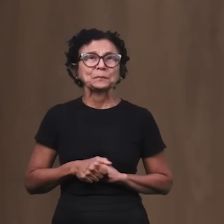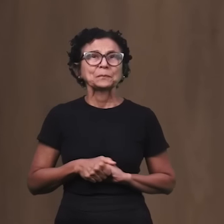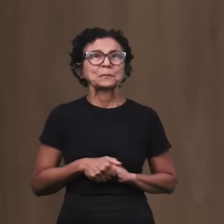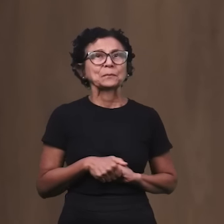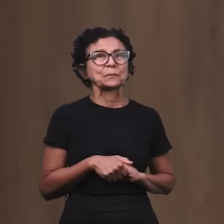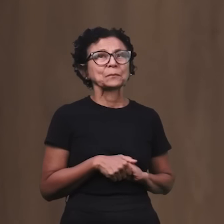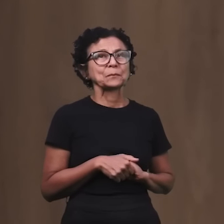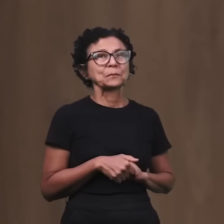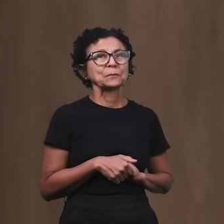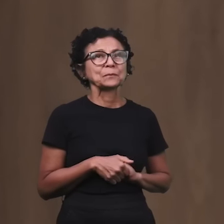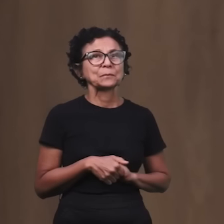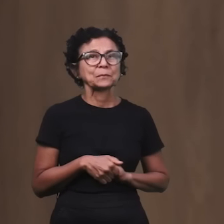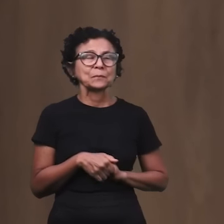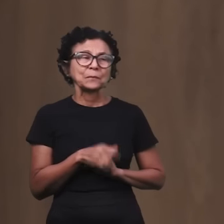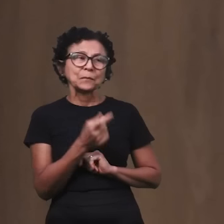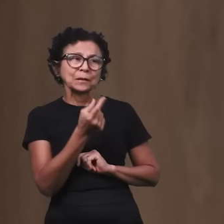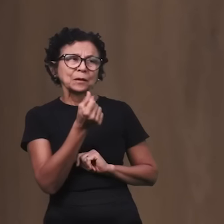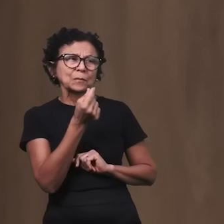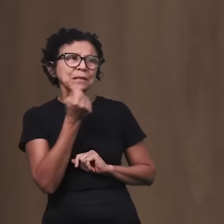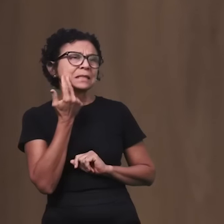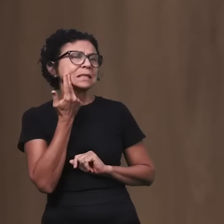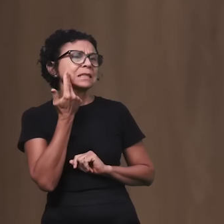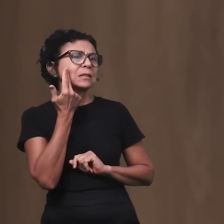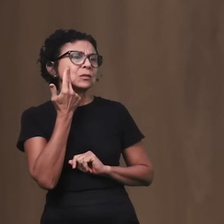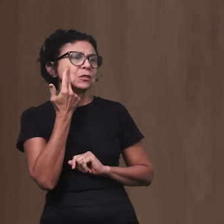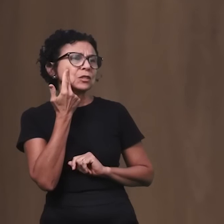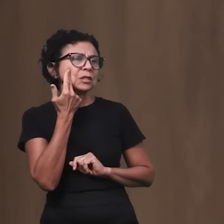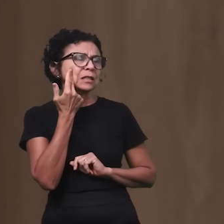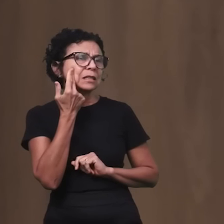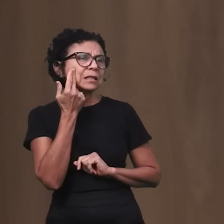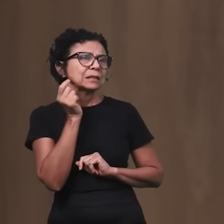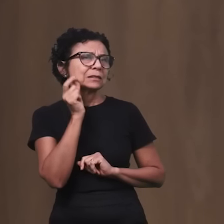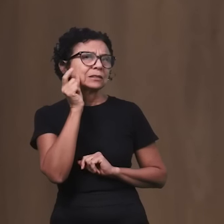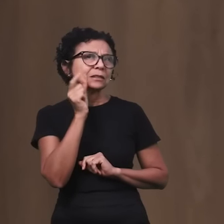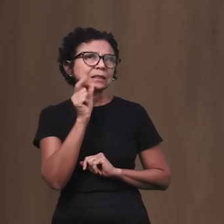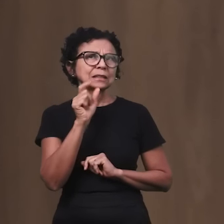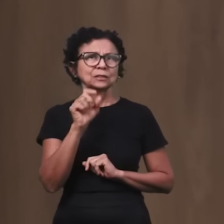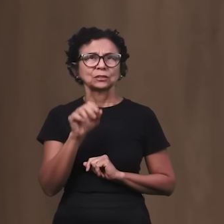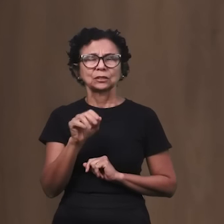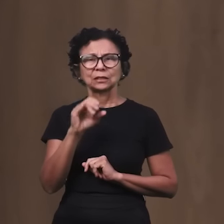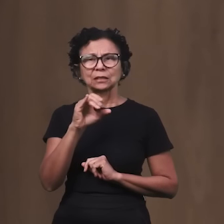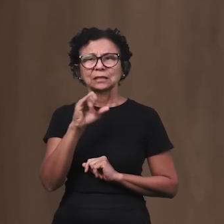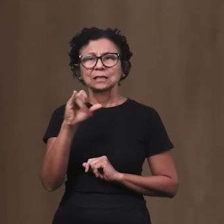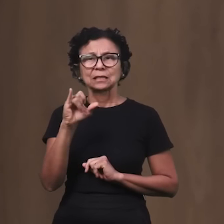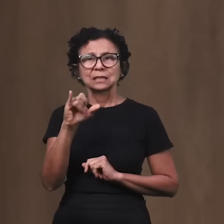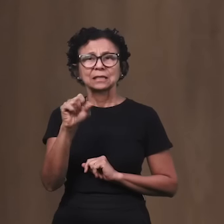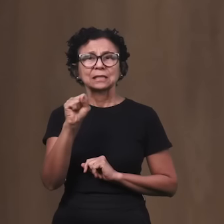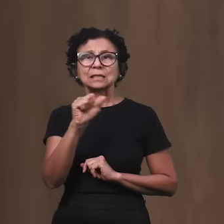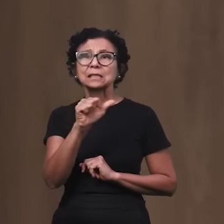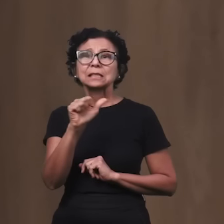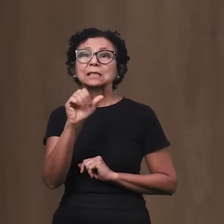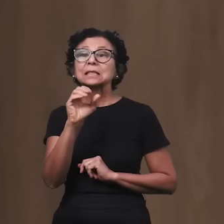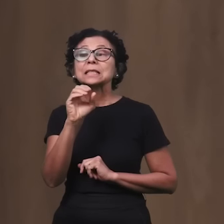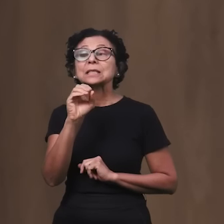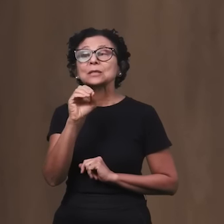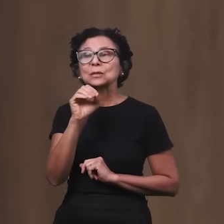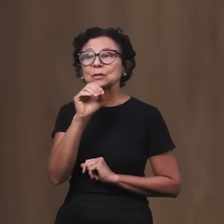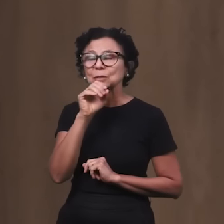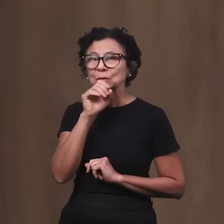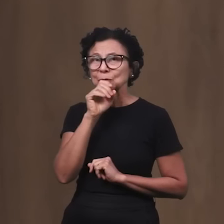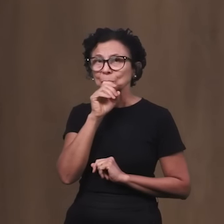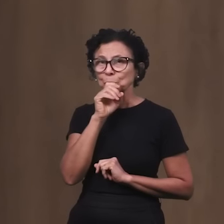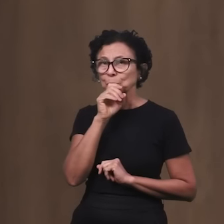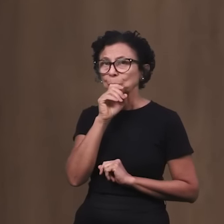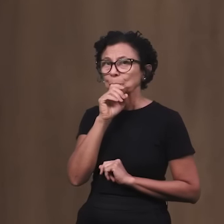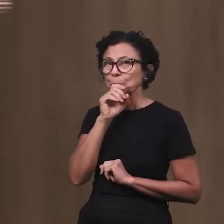custa uma cirurgia de siso. Eu hoje devia responder assim para o paciente: depois de eu